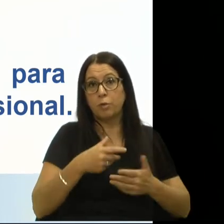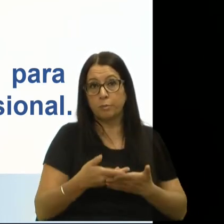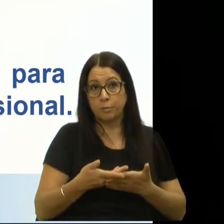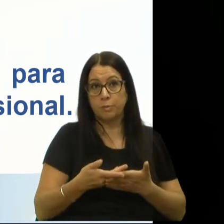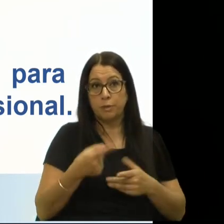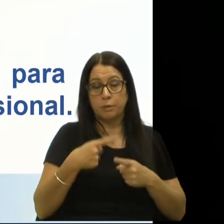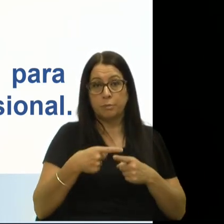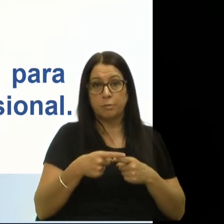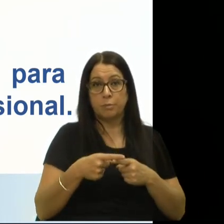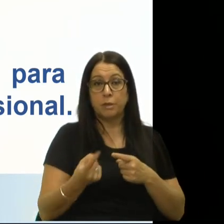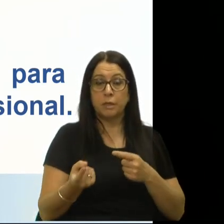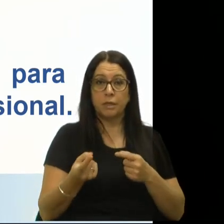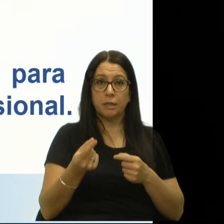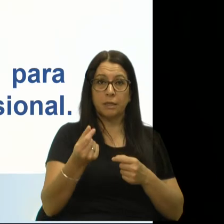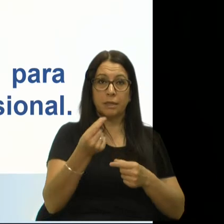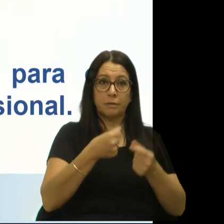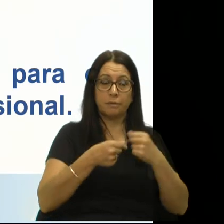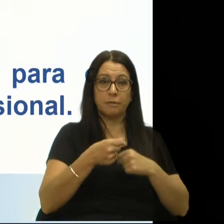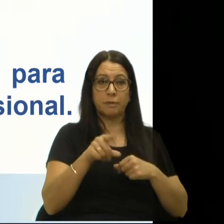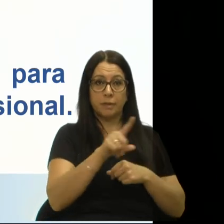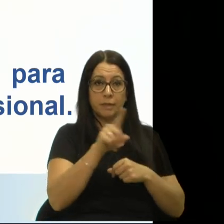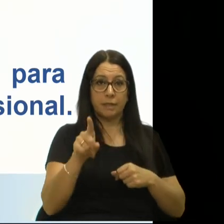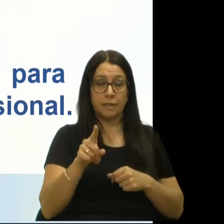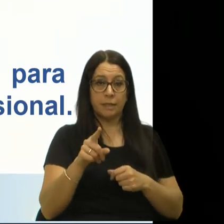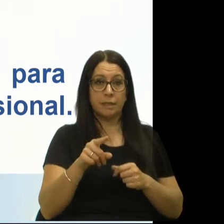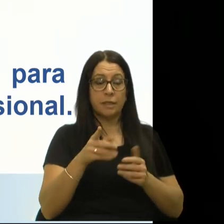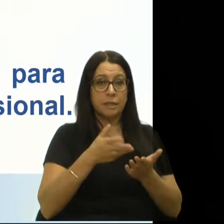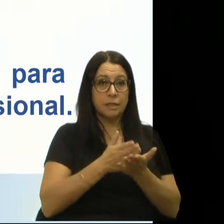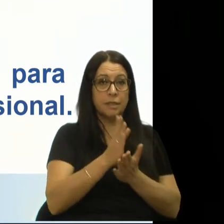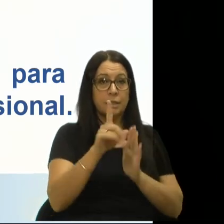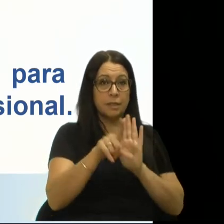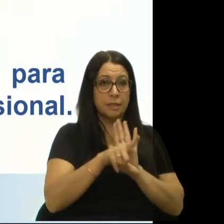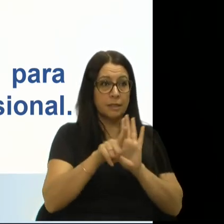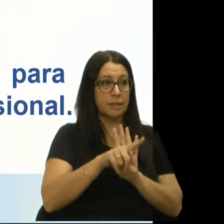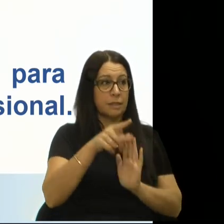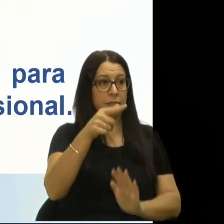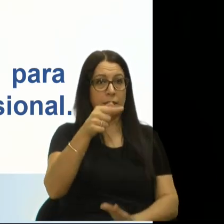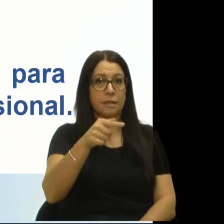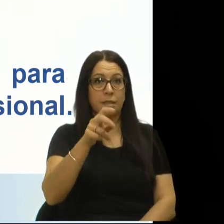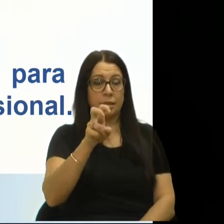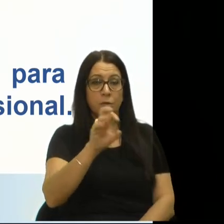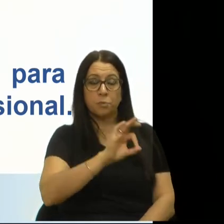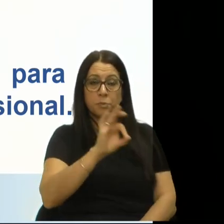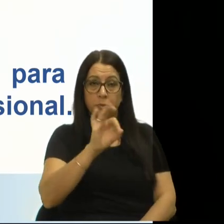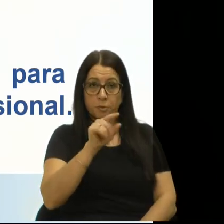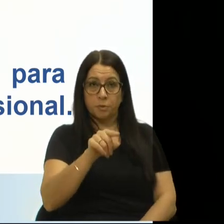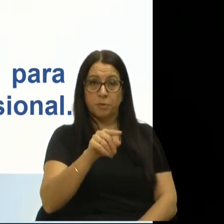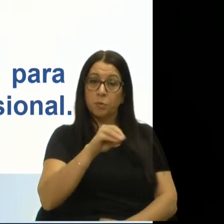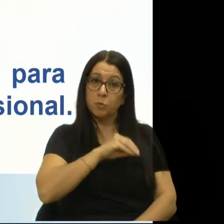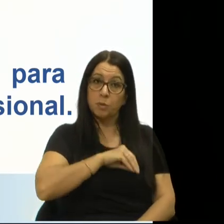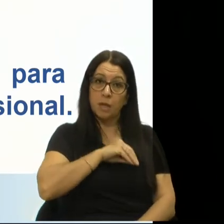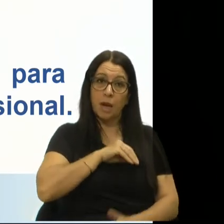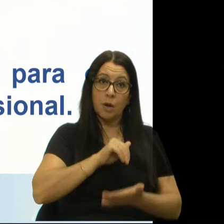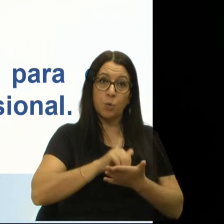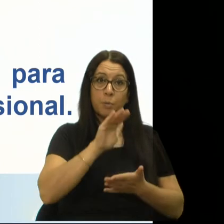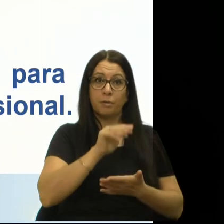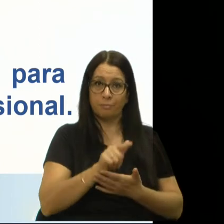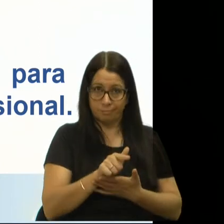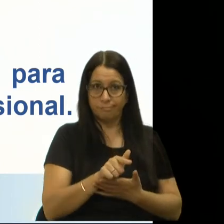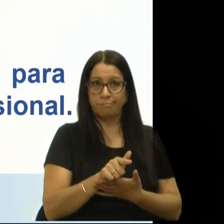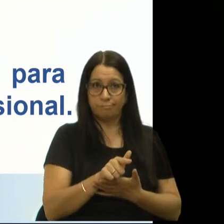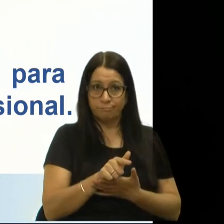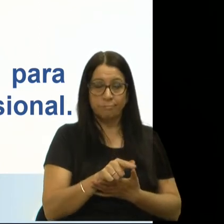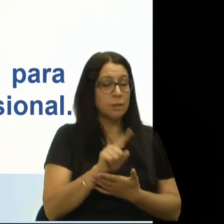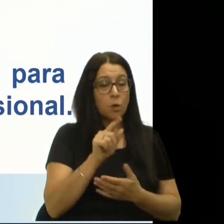Porque a remuneração, seguindo a legislação, é 75% de um salário mínimo